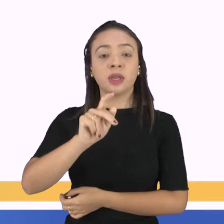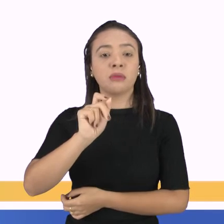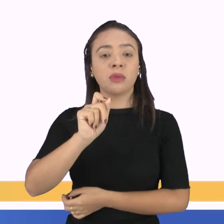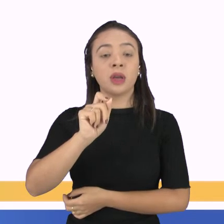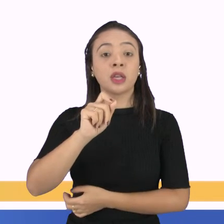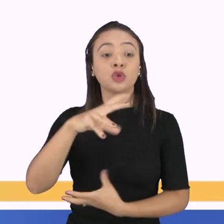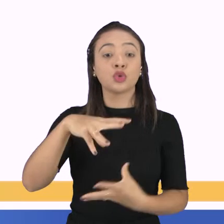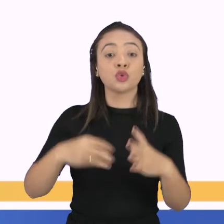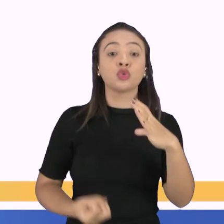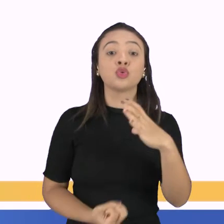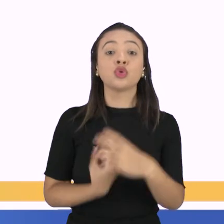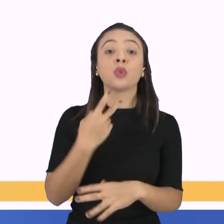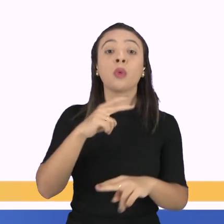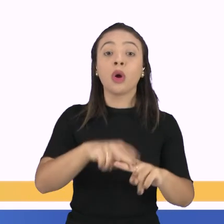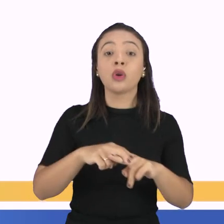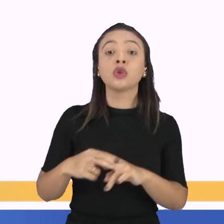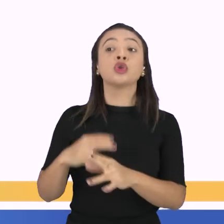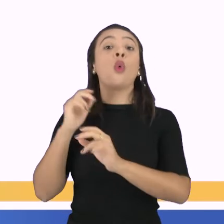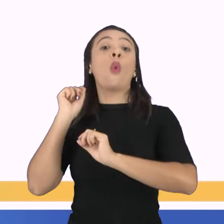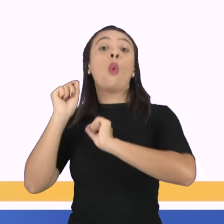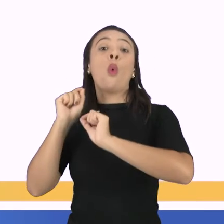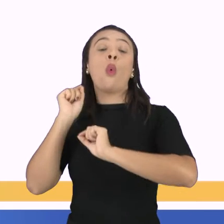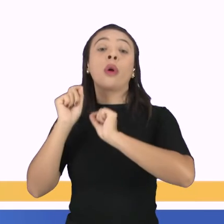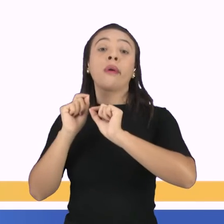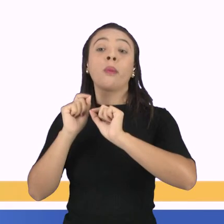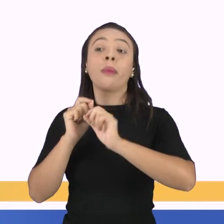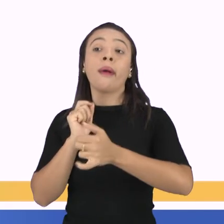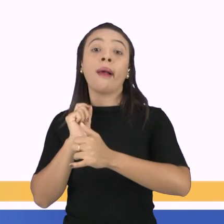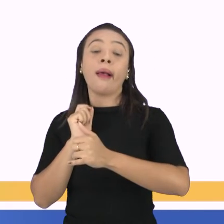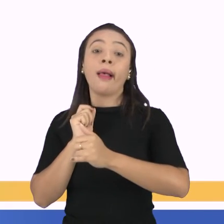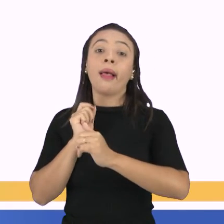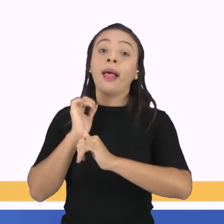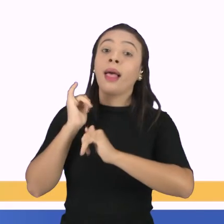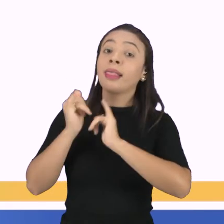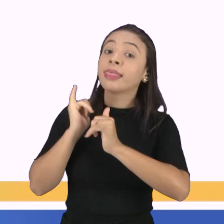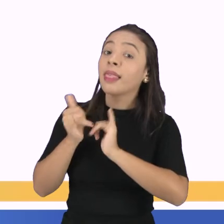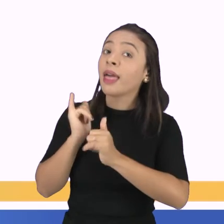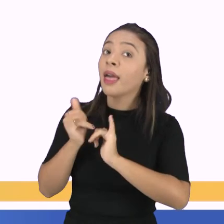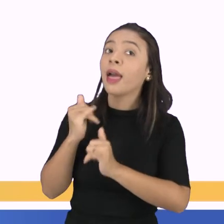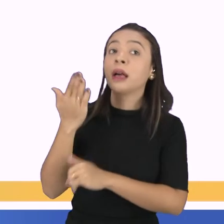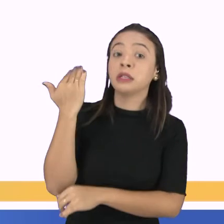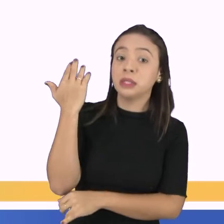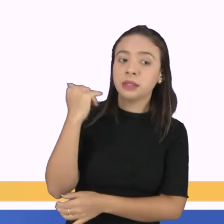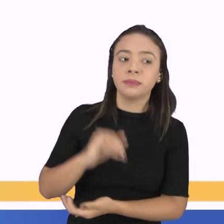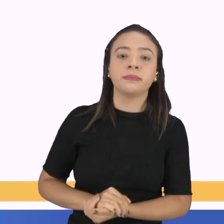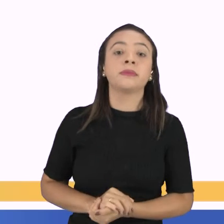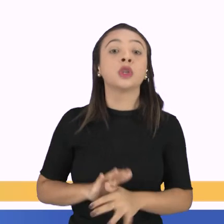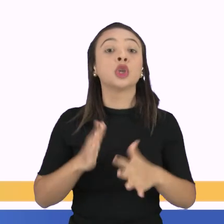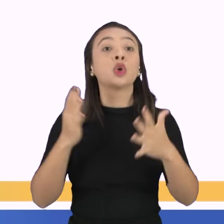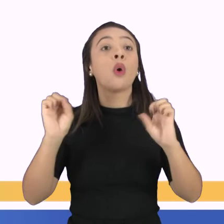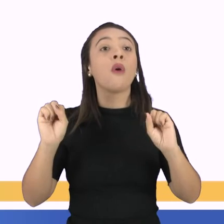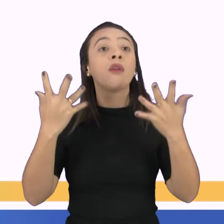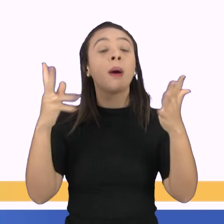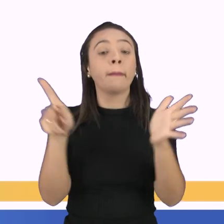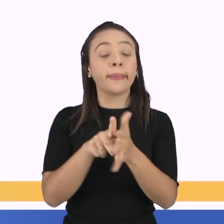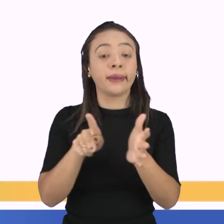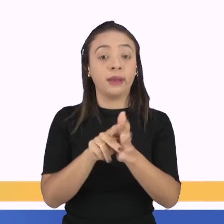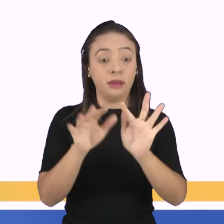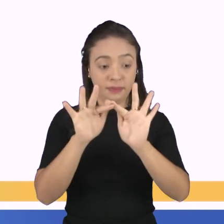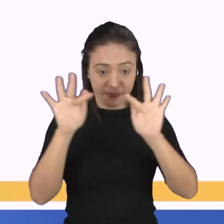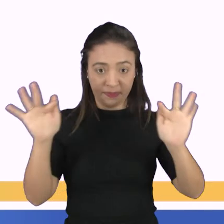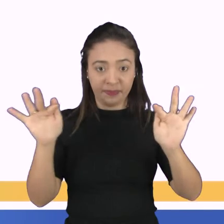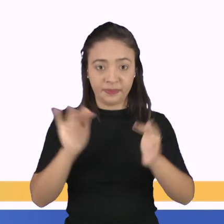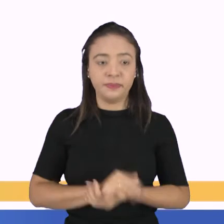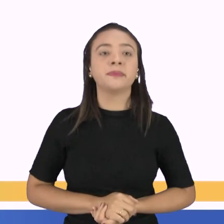lenda irlandesa antiga. E agora, a qual celebration, a qual holiday essa frase se refere?